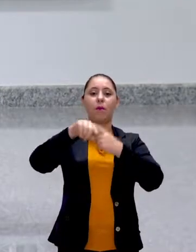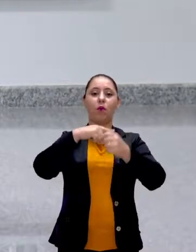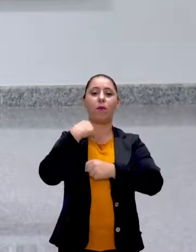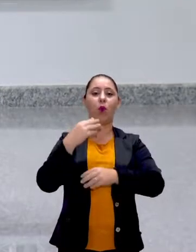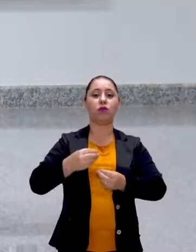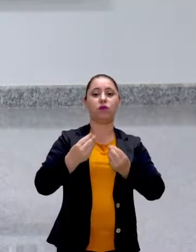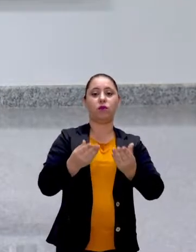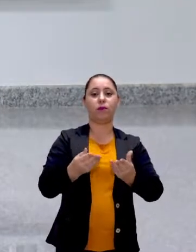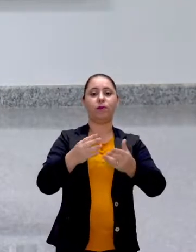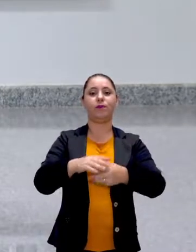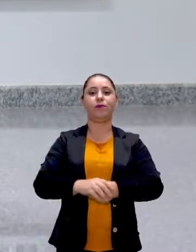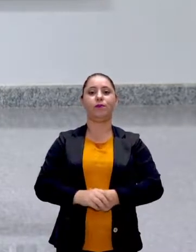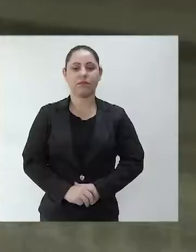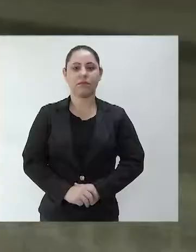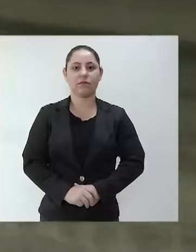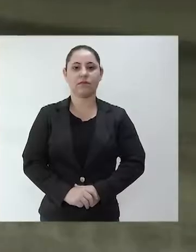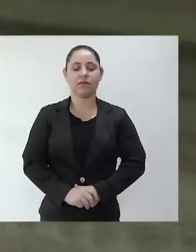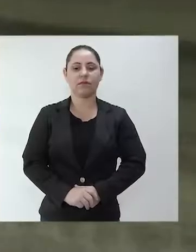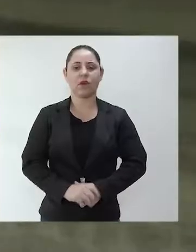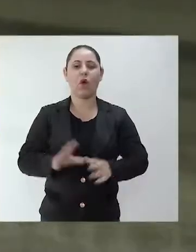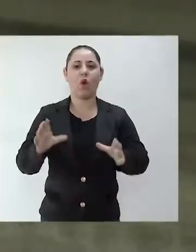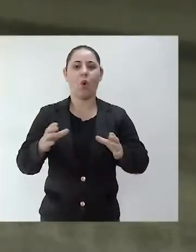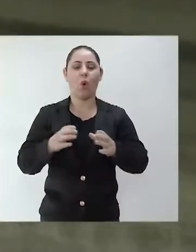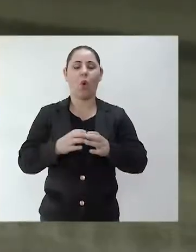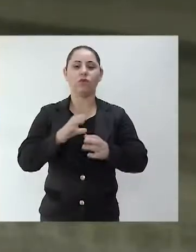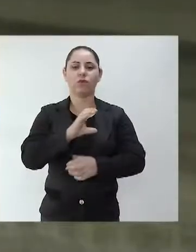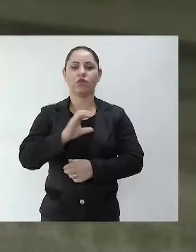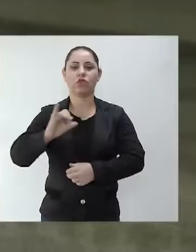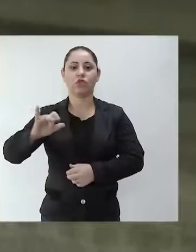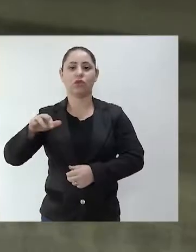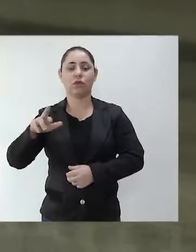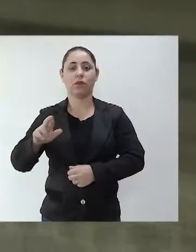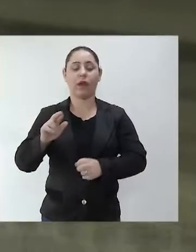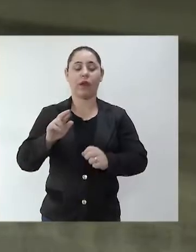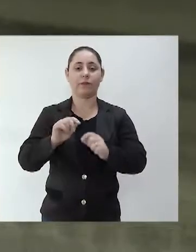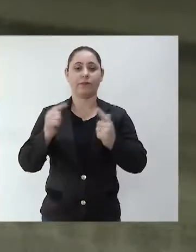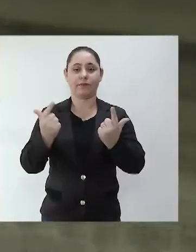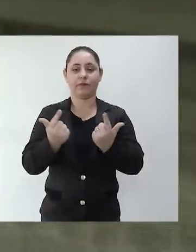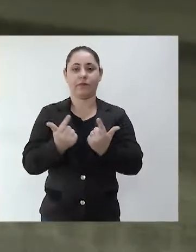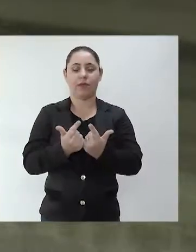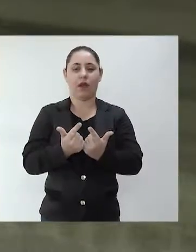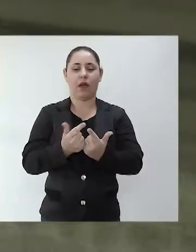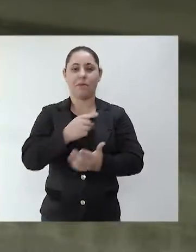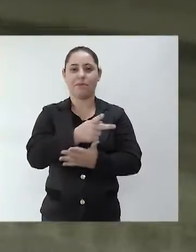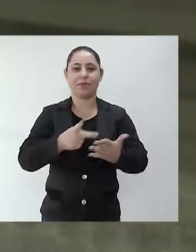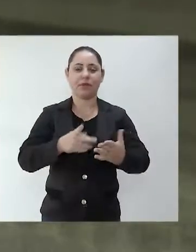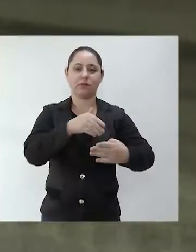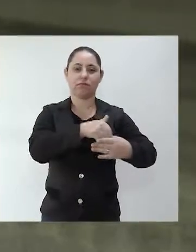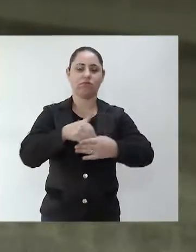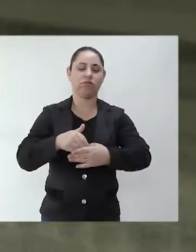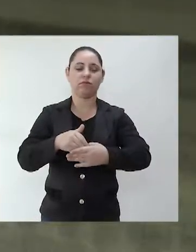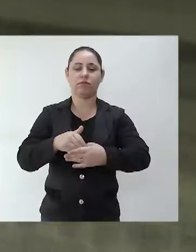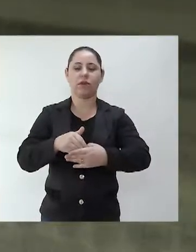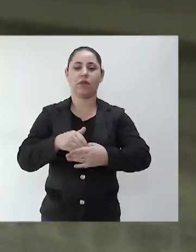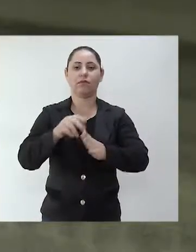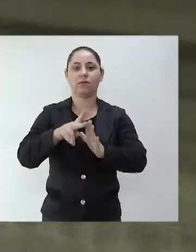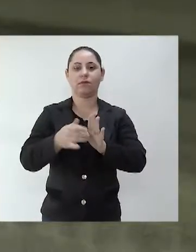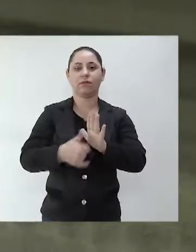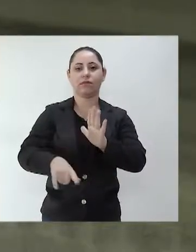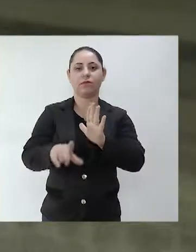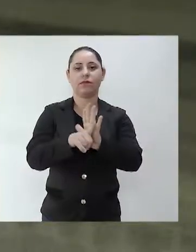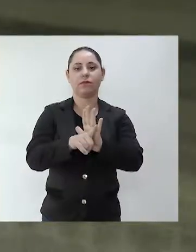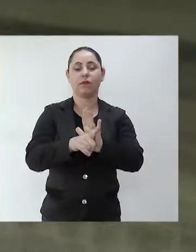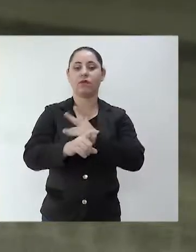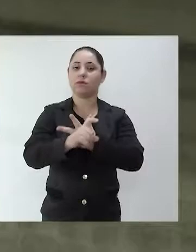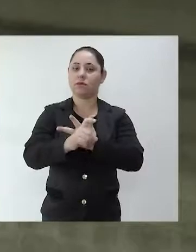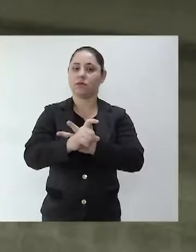conhecido como Imposto da Herança. A Comissão de Constituição, Justiça e Redação emitiu parecer favorável ao projeto de